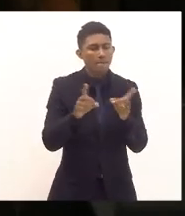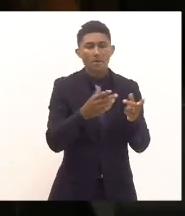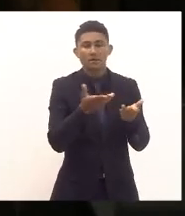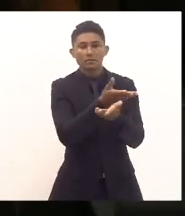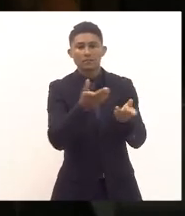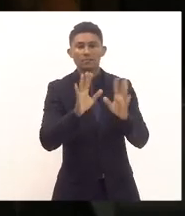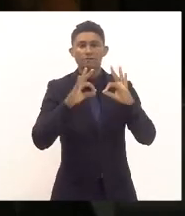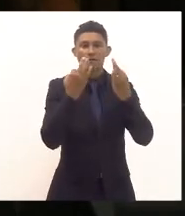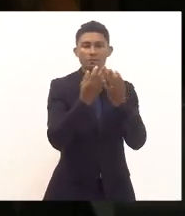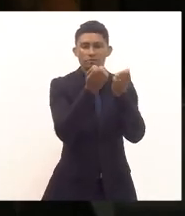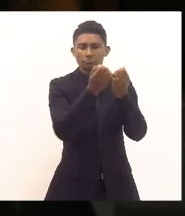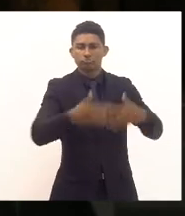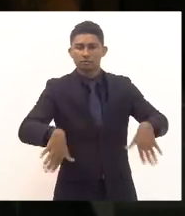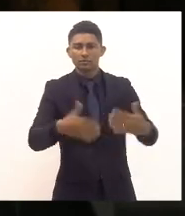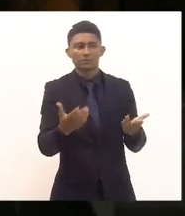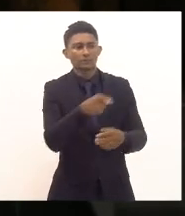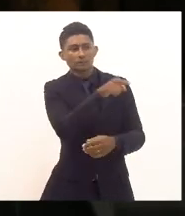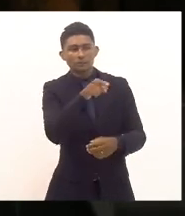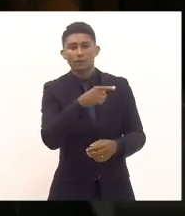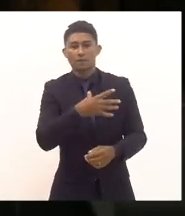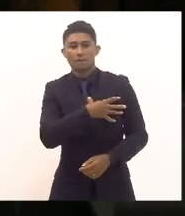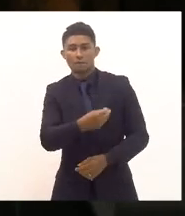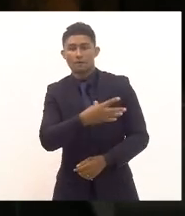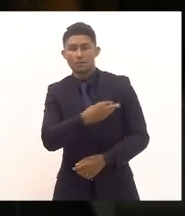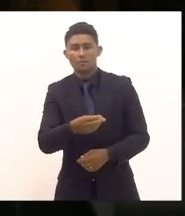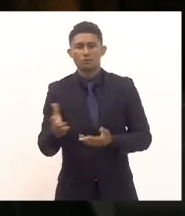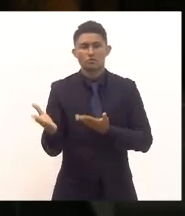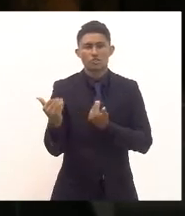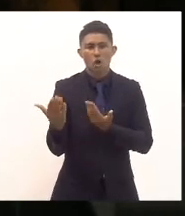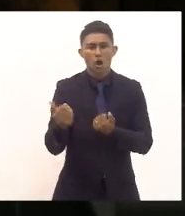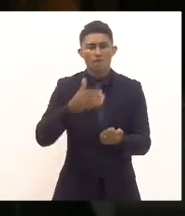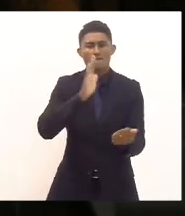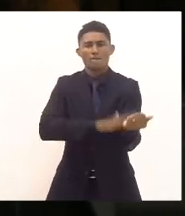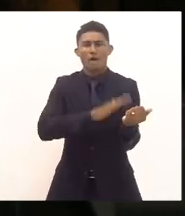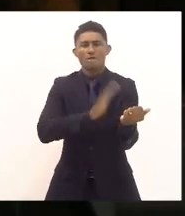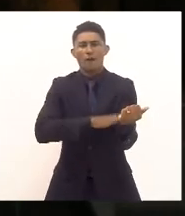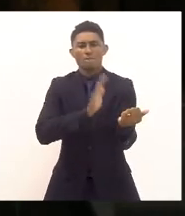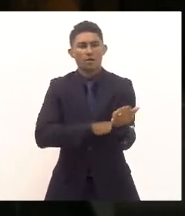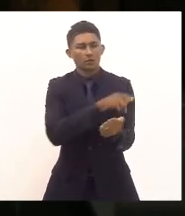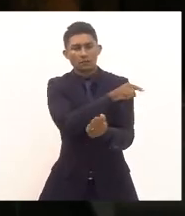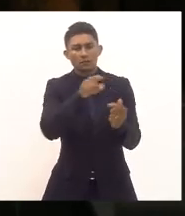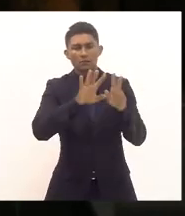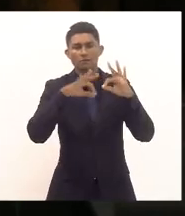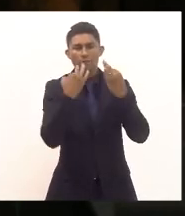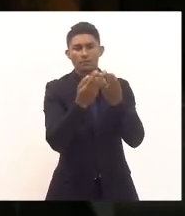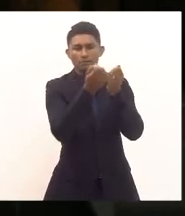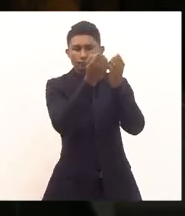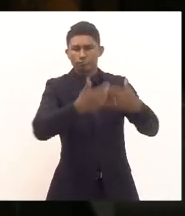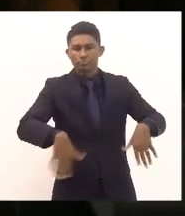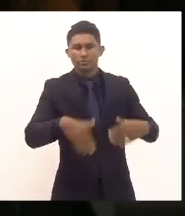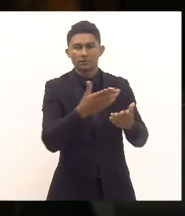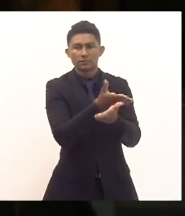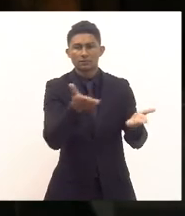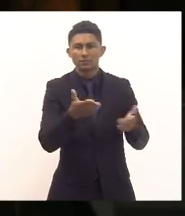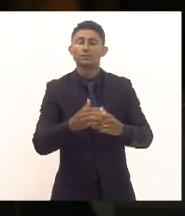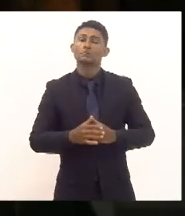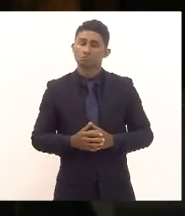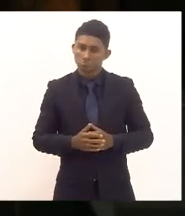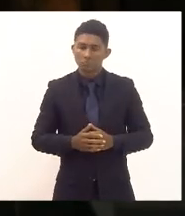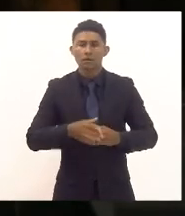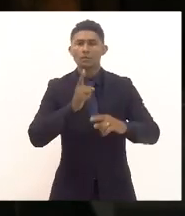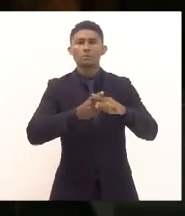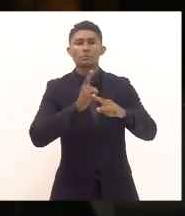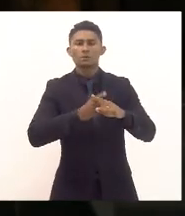famílias de bem Hoje os filhos se viciam são famílias destruídas após o